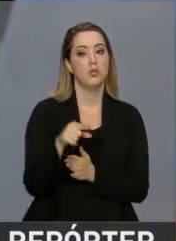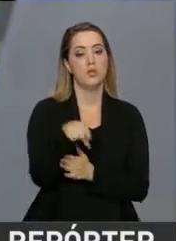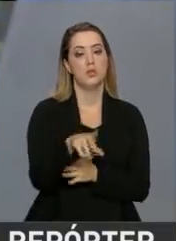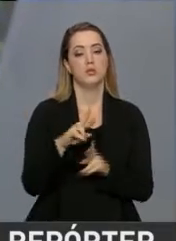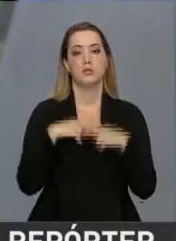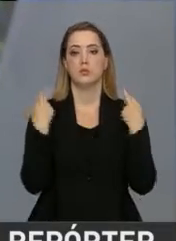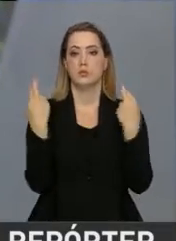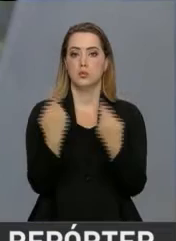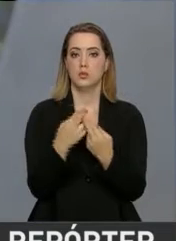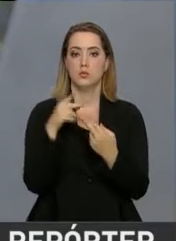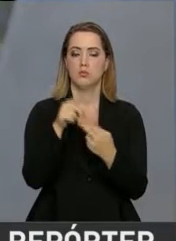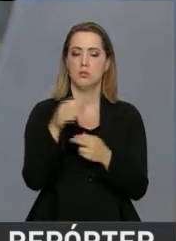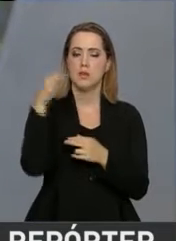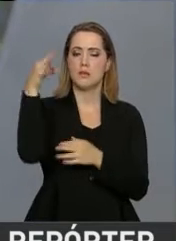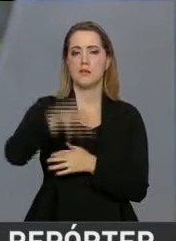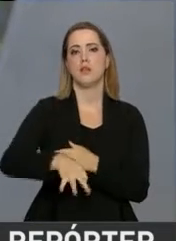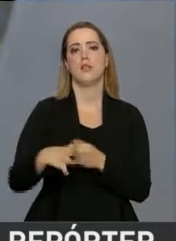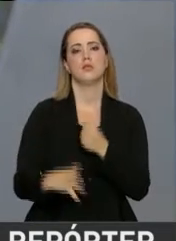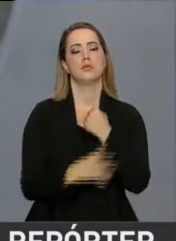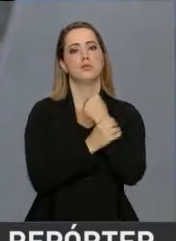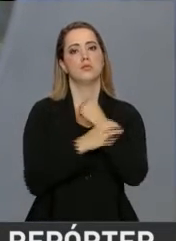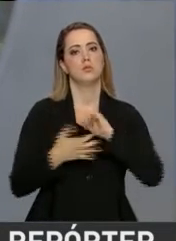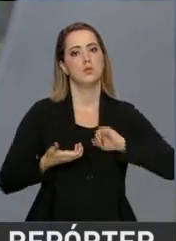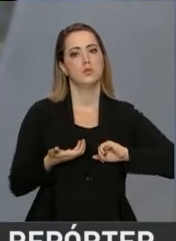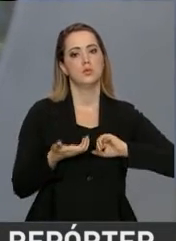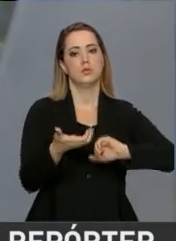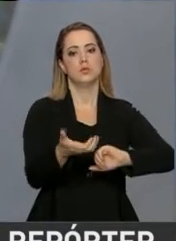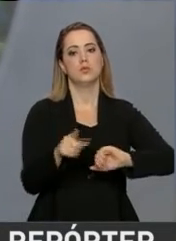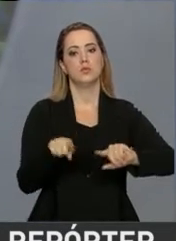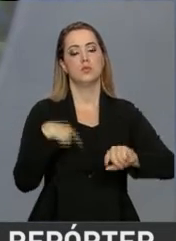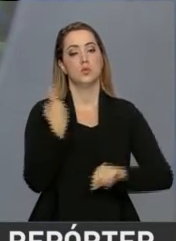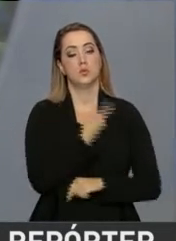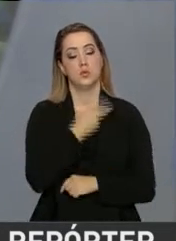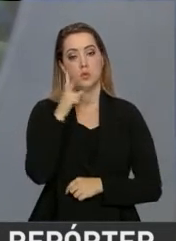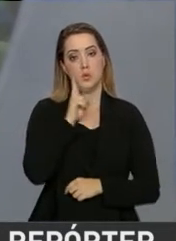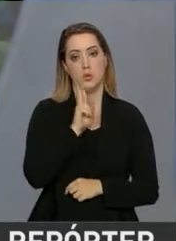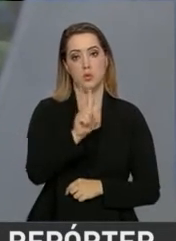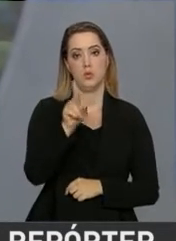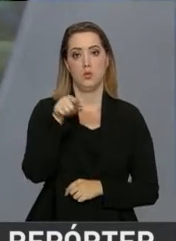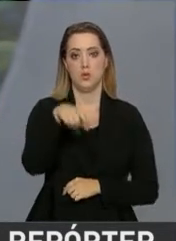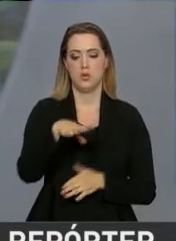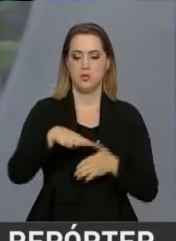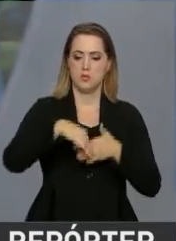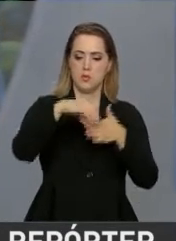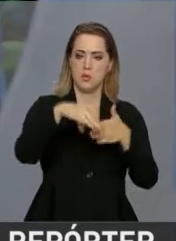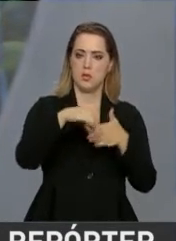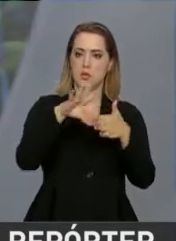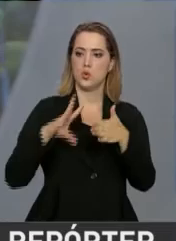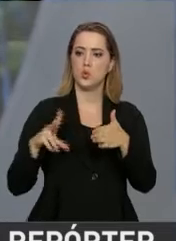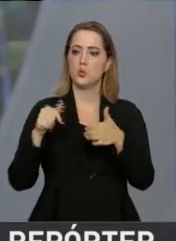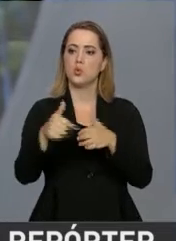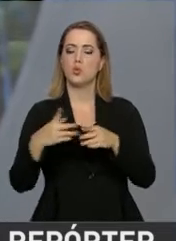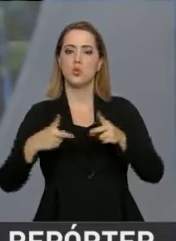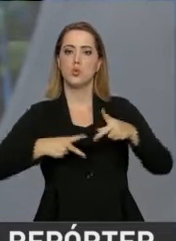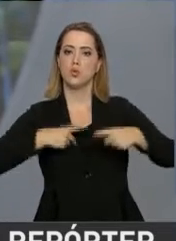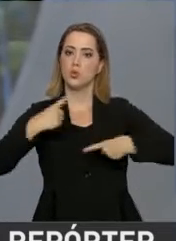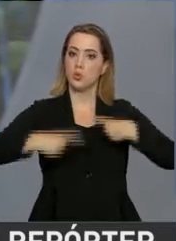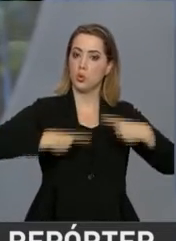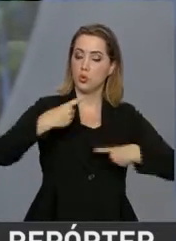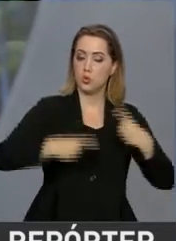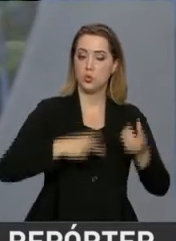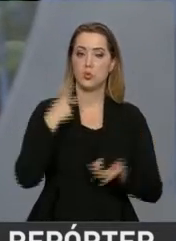seguramente uma grande vitória no congresso nacional nós vimos aqui as lideranças de todos os partidos